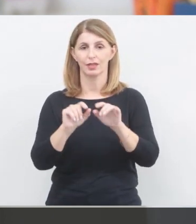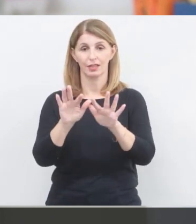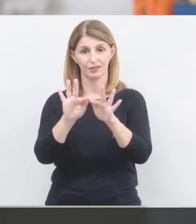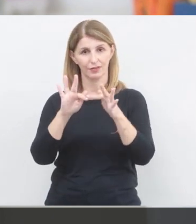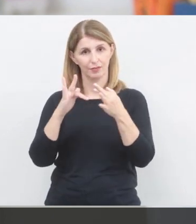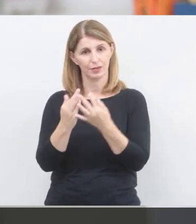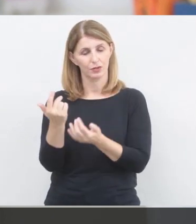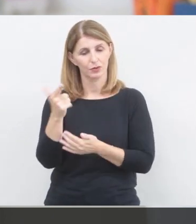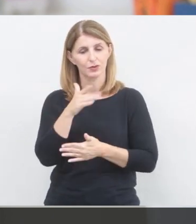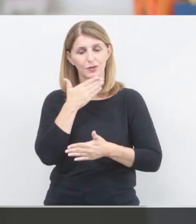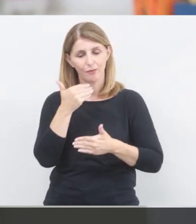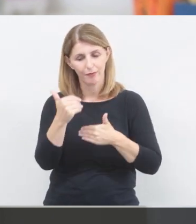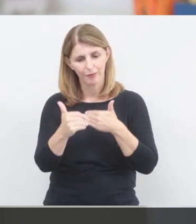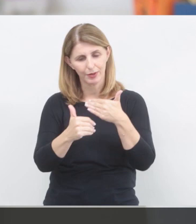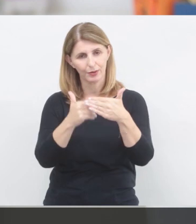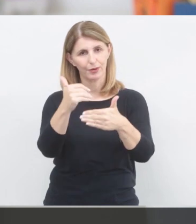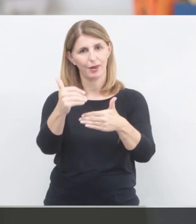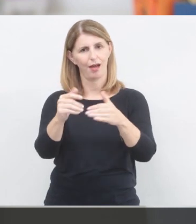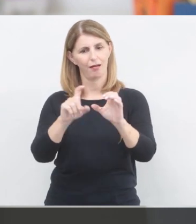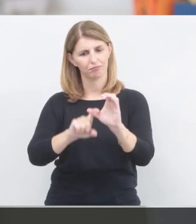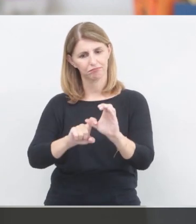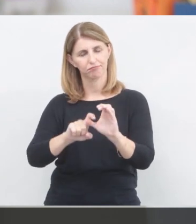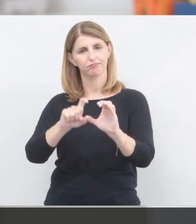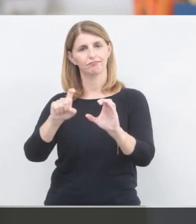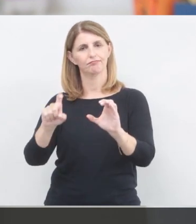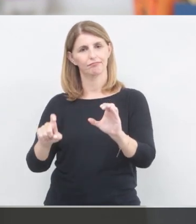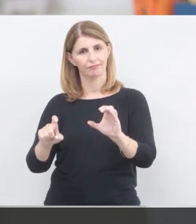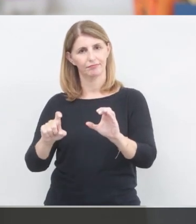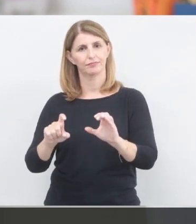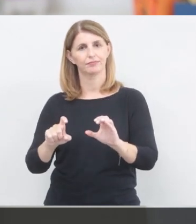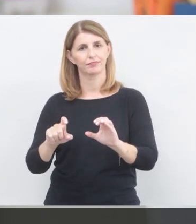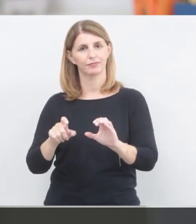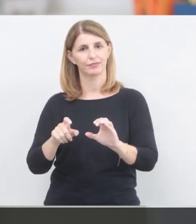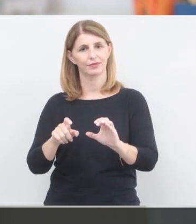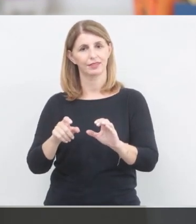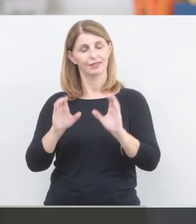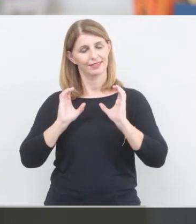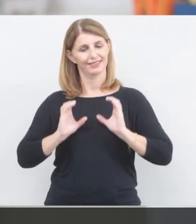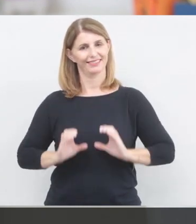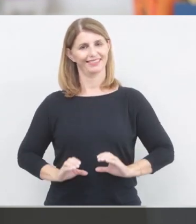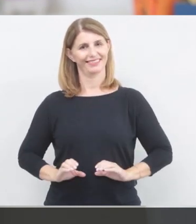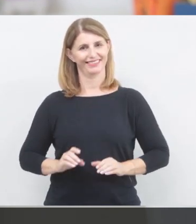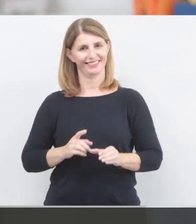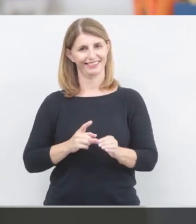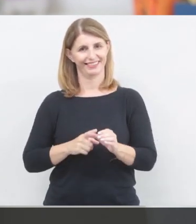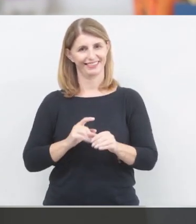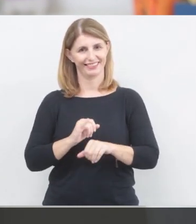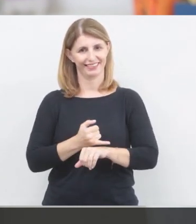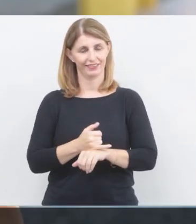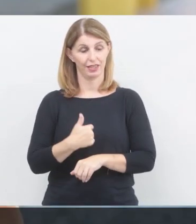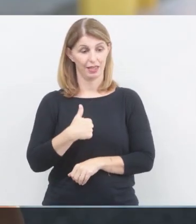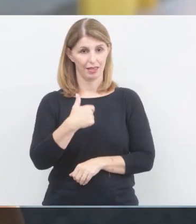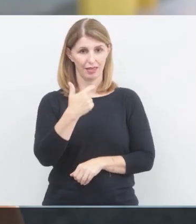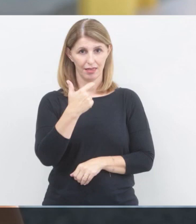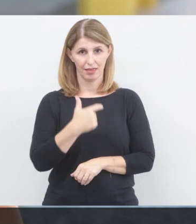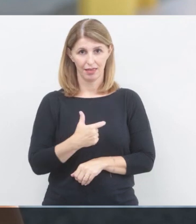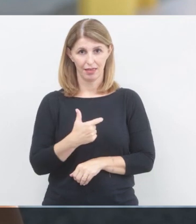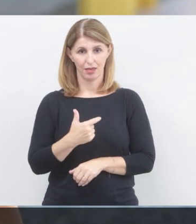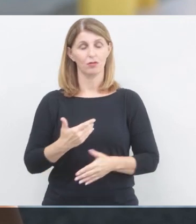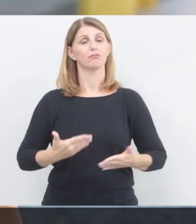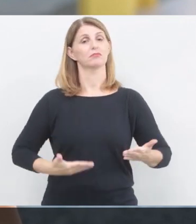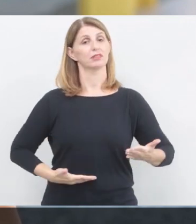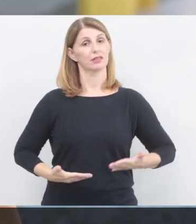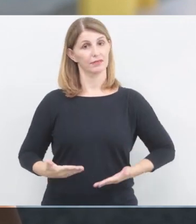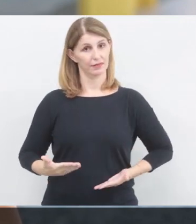que as famílias consigam melhorias, se tornem mais autônomas e cidadãs joinvilenses. Eu sou